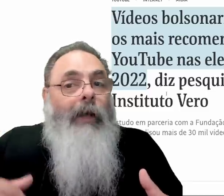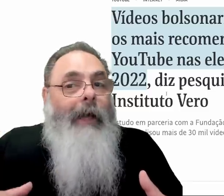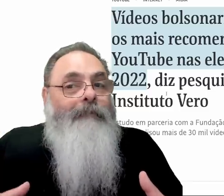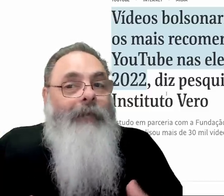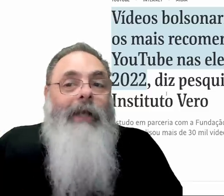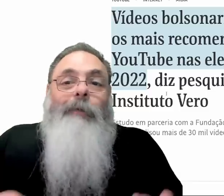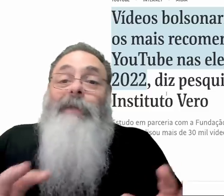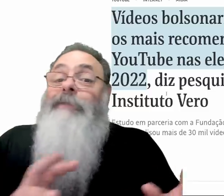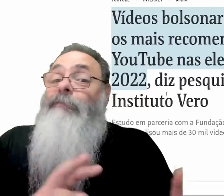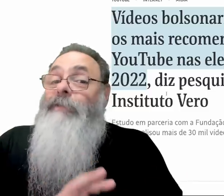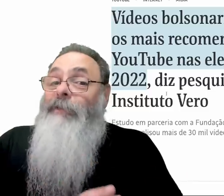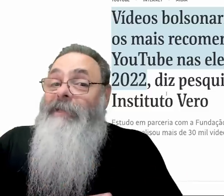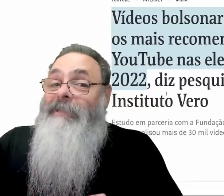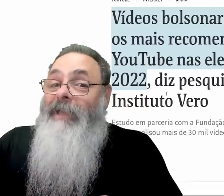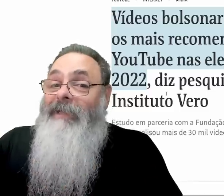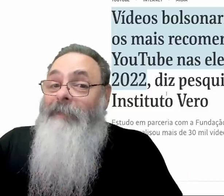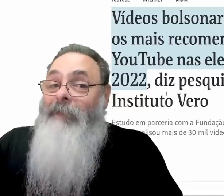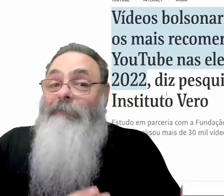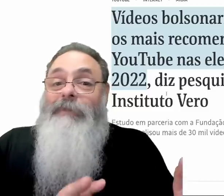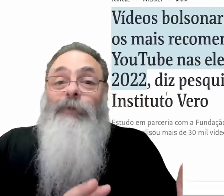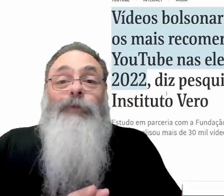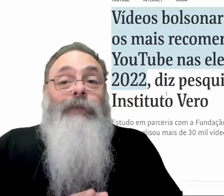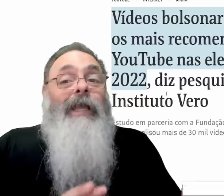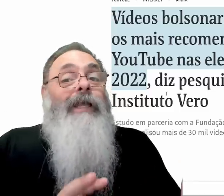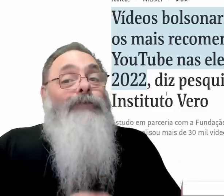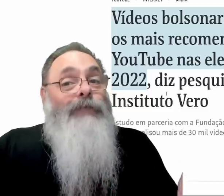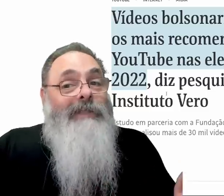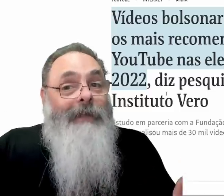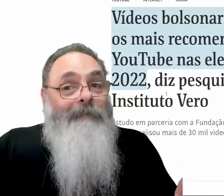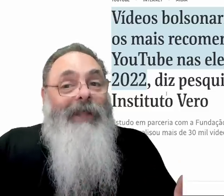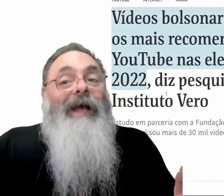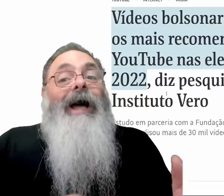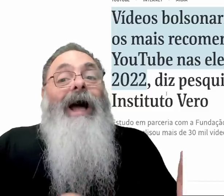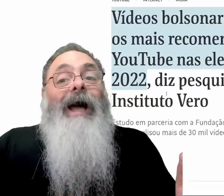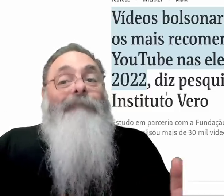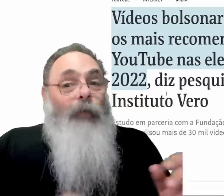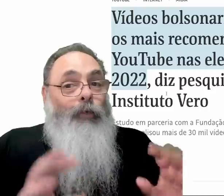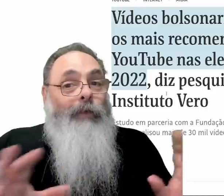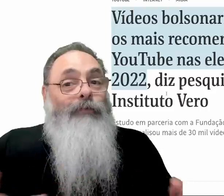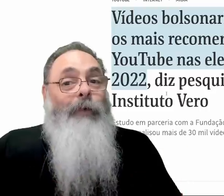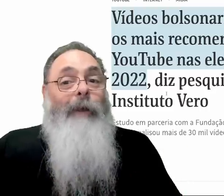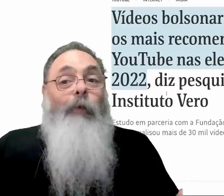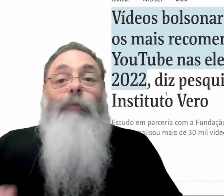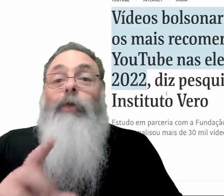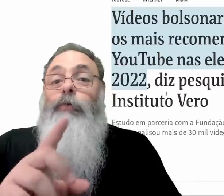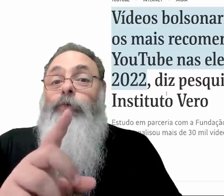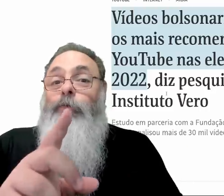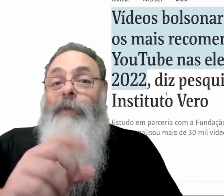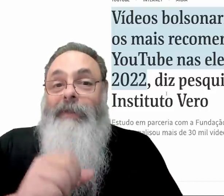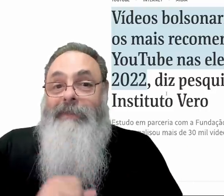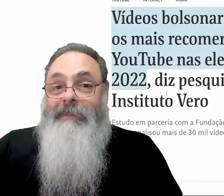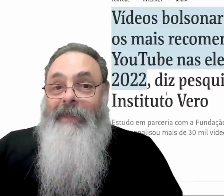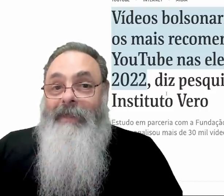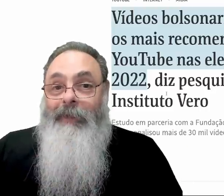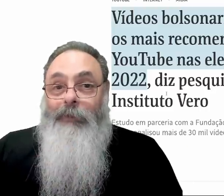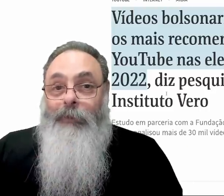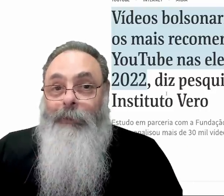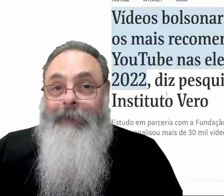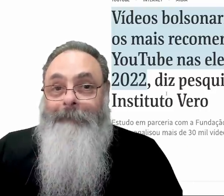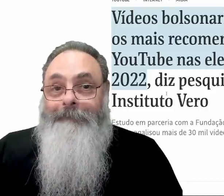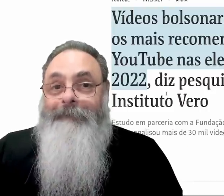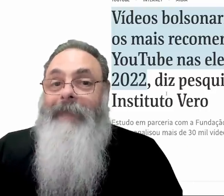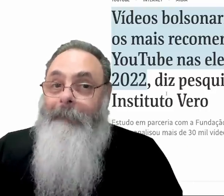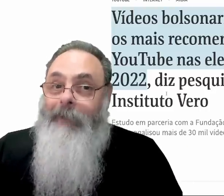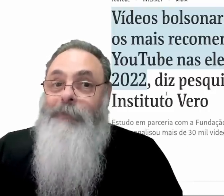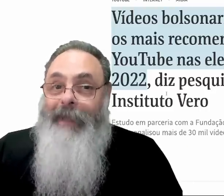Gosto Popular mas na visão da esquerda na visão do Lula que que eles vão dizer ah o Lula foi mal porque o YouTube está sacaneando